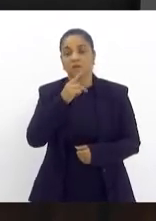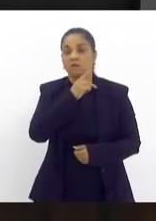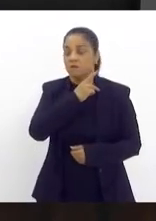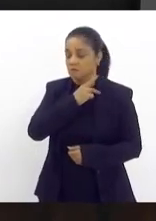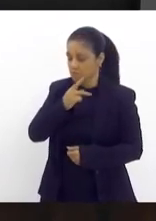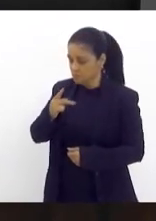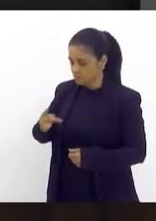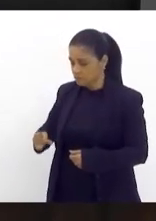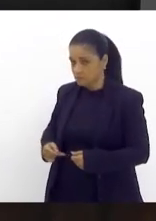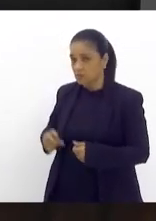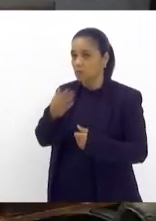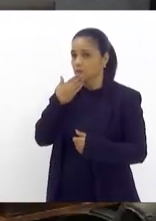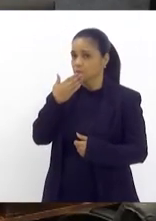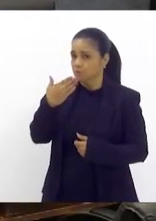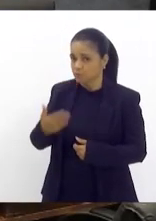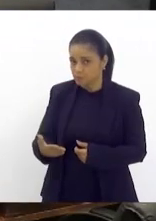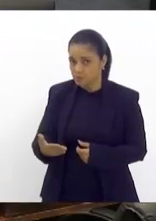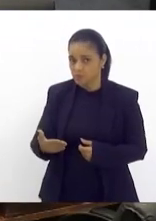eu pedi para que...